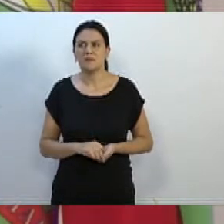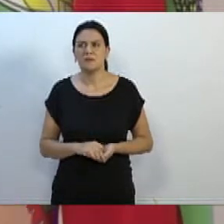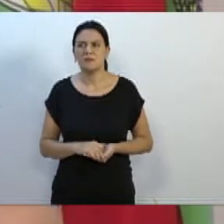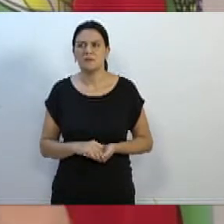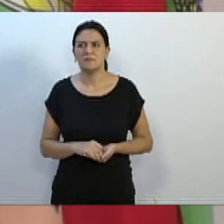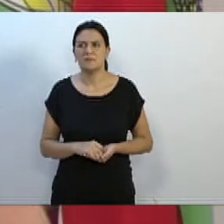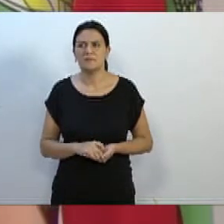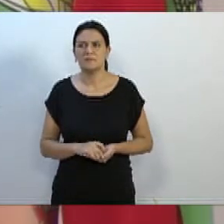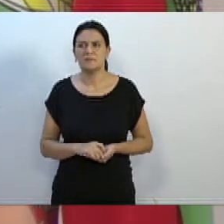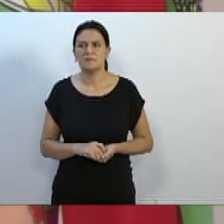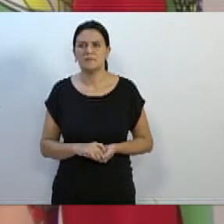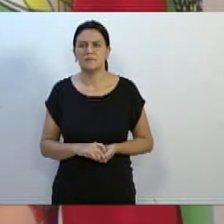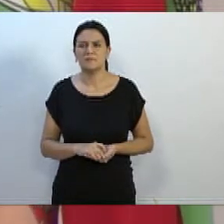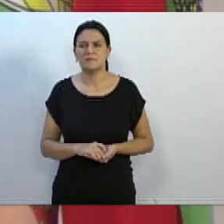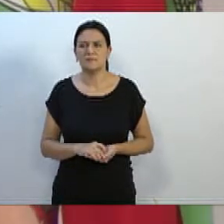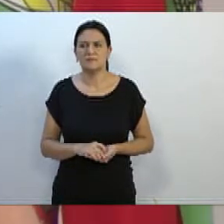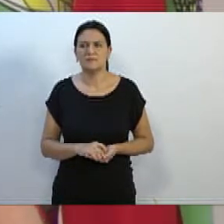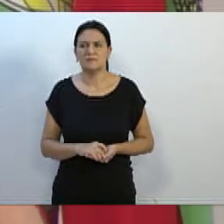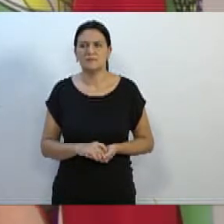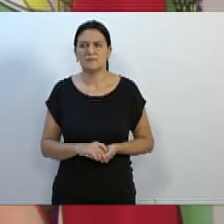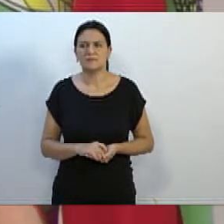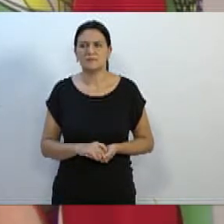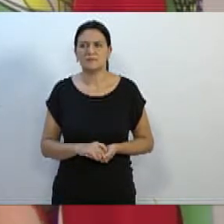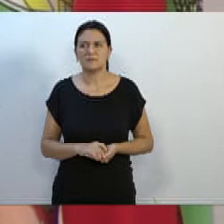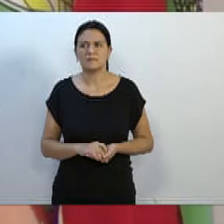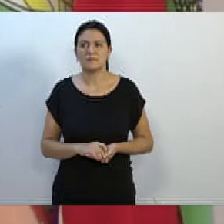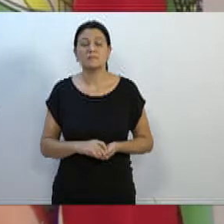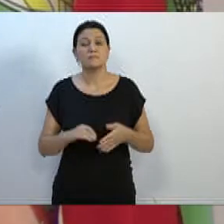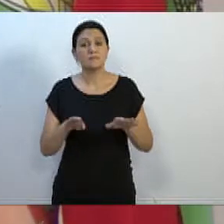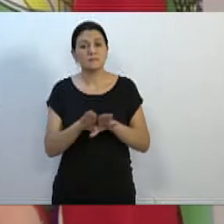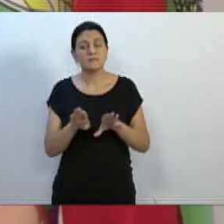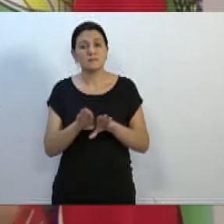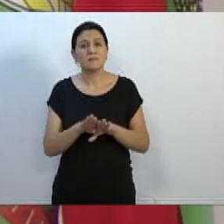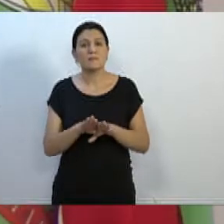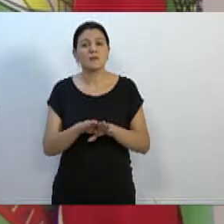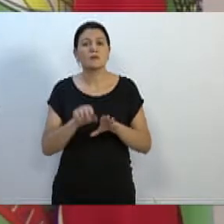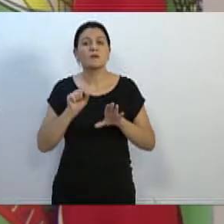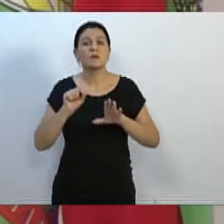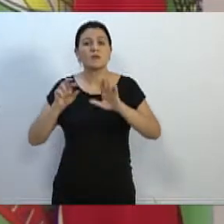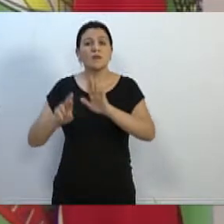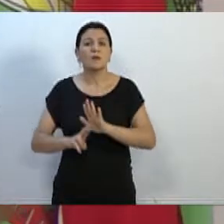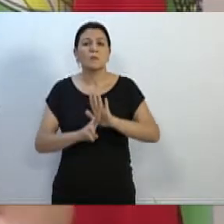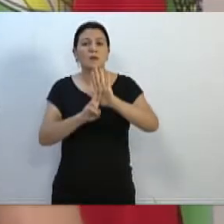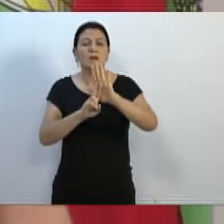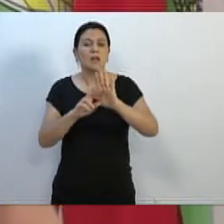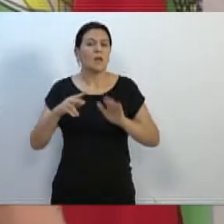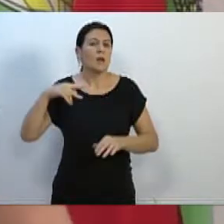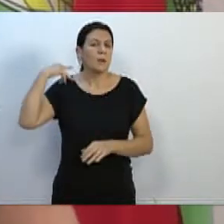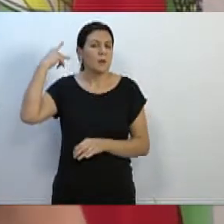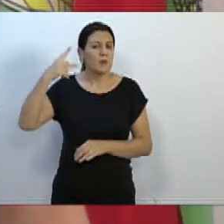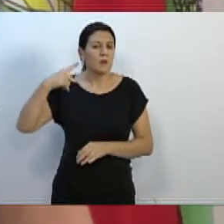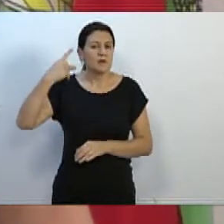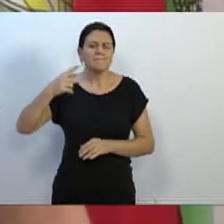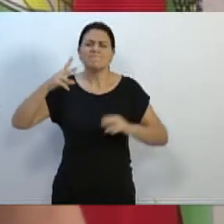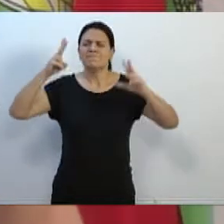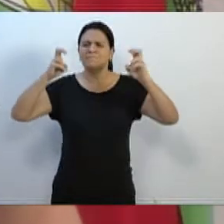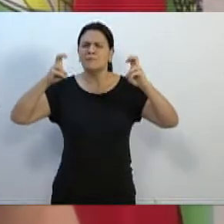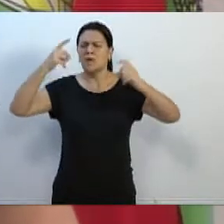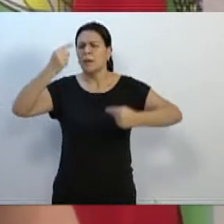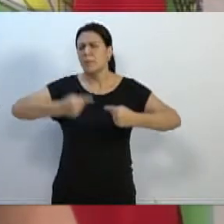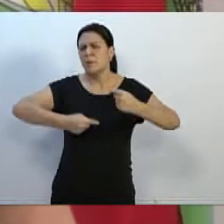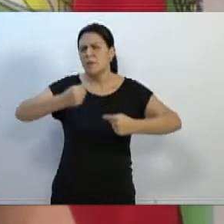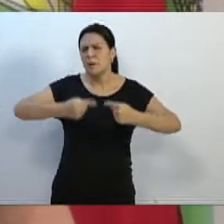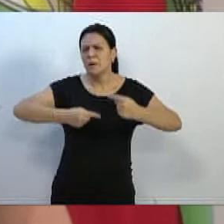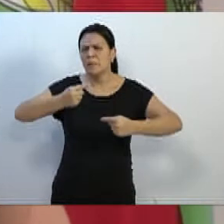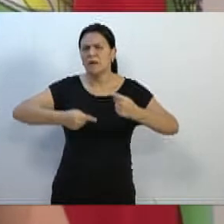Gostaria de falar também, senhores vereadores, sobre a questão de representatividade política, porque esse tema é discutido de